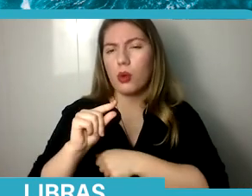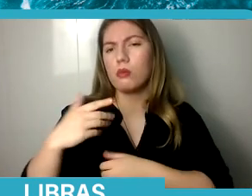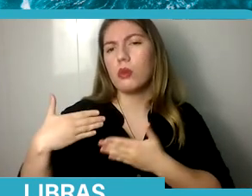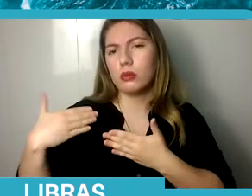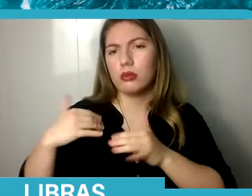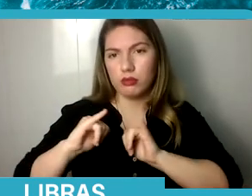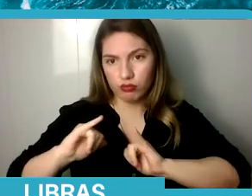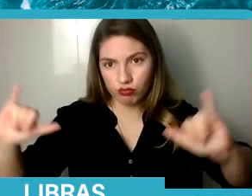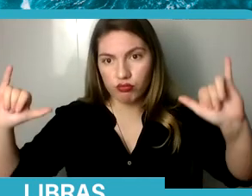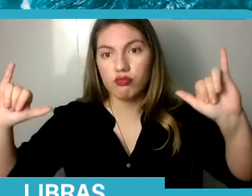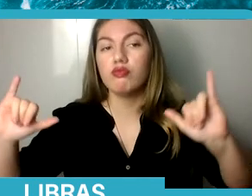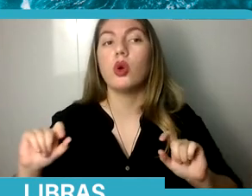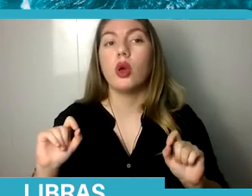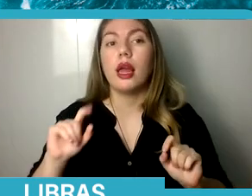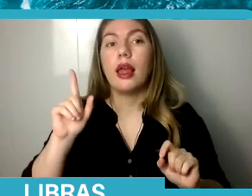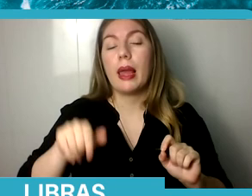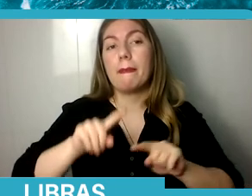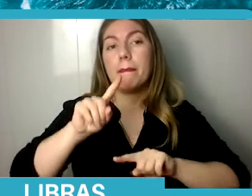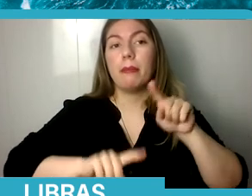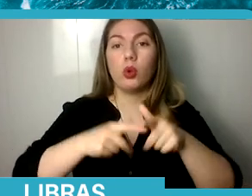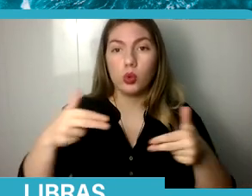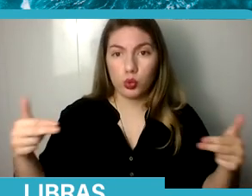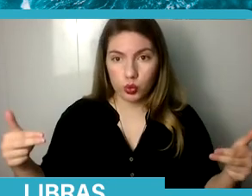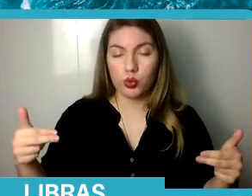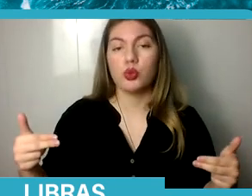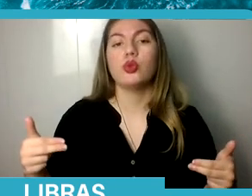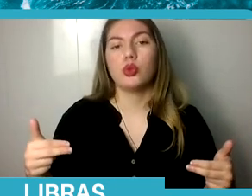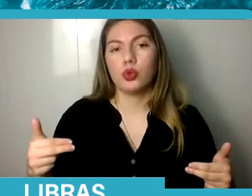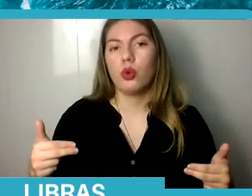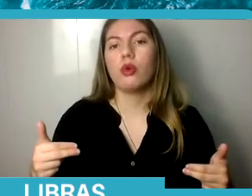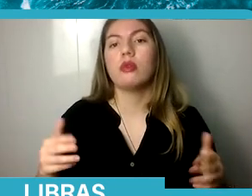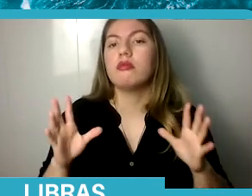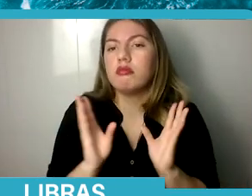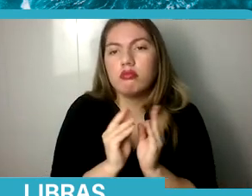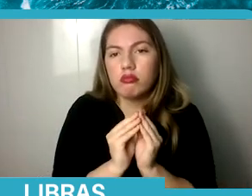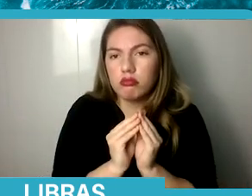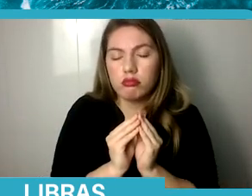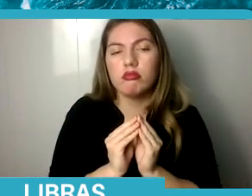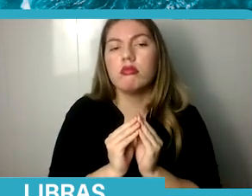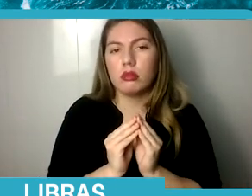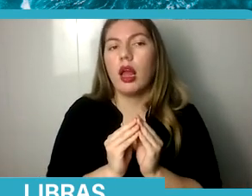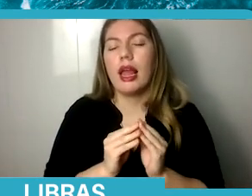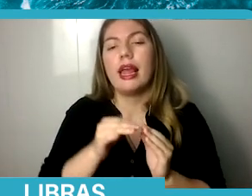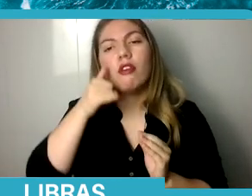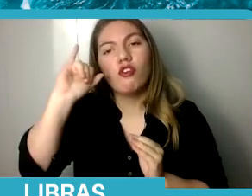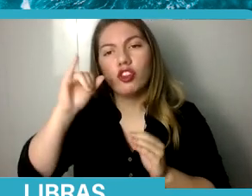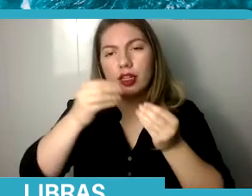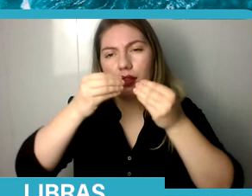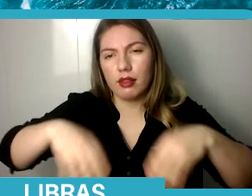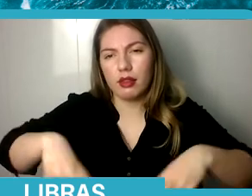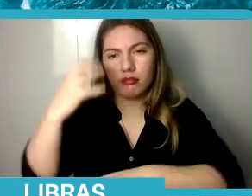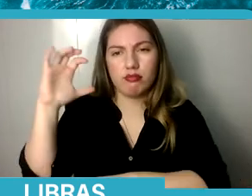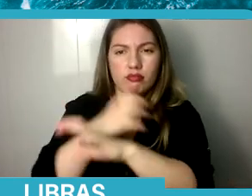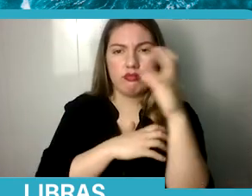é o que tem os produtos Obrigado minimalistas e com melhor Impacto possível aqui é um exemplo nosso